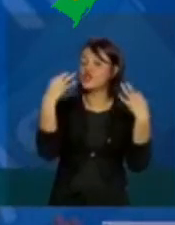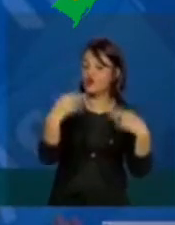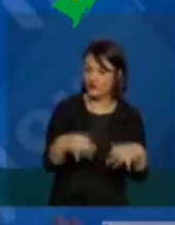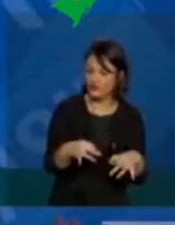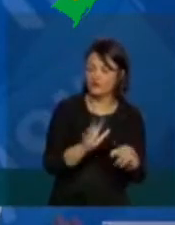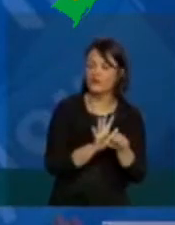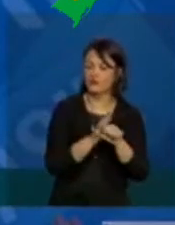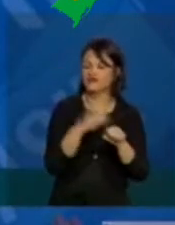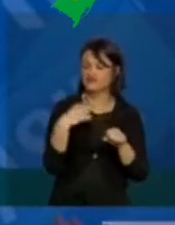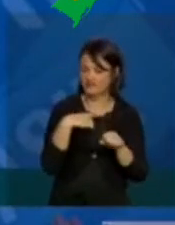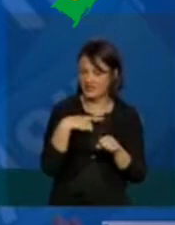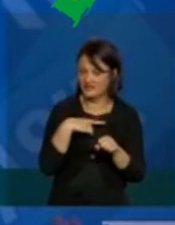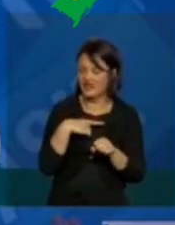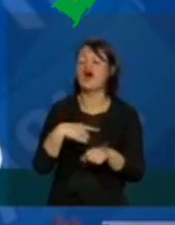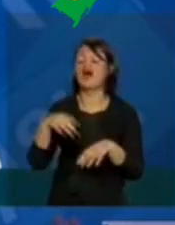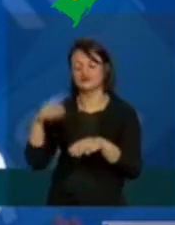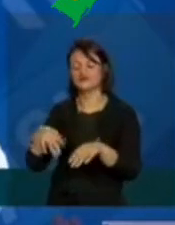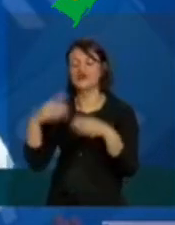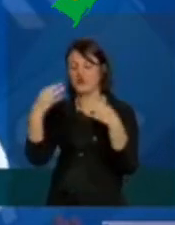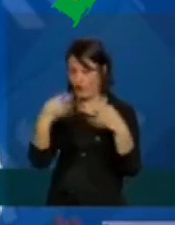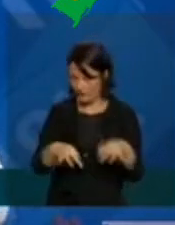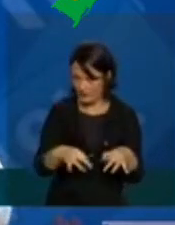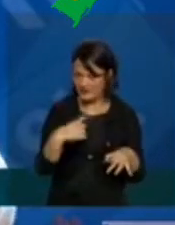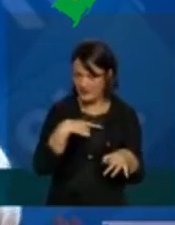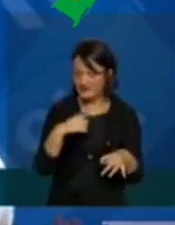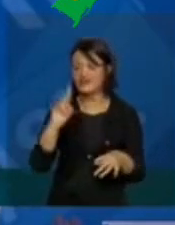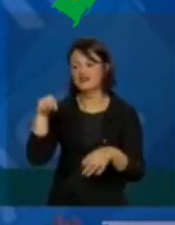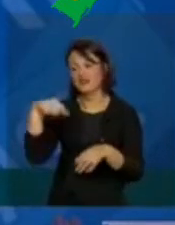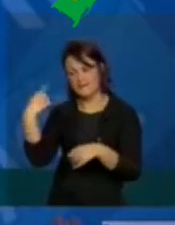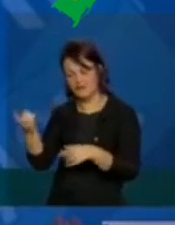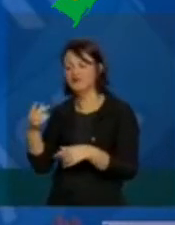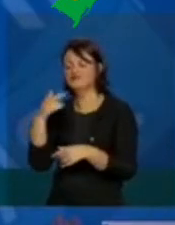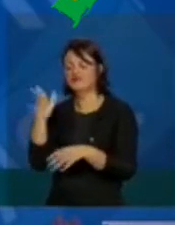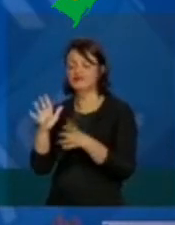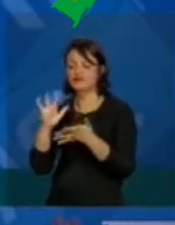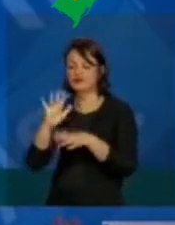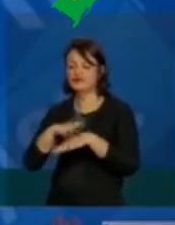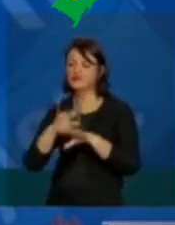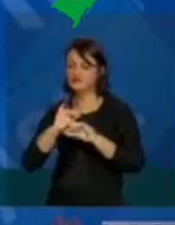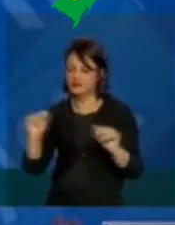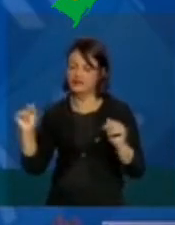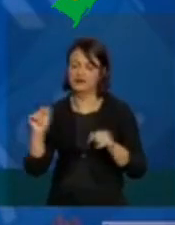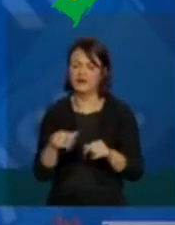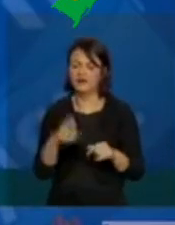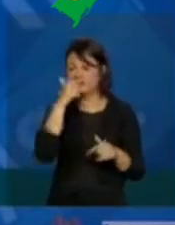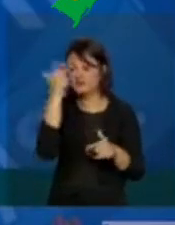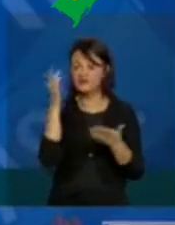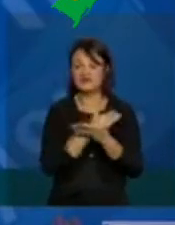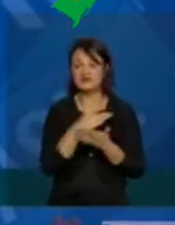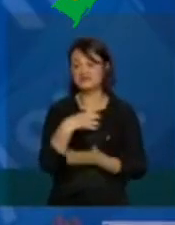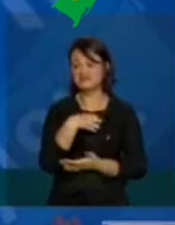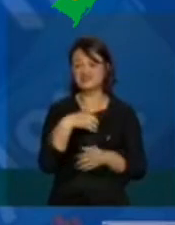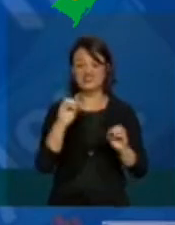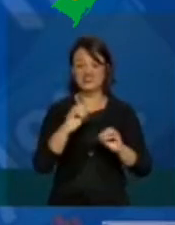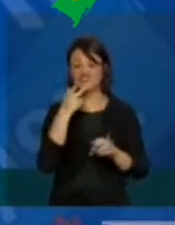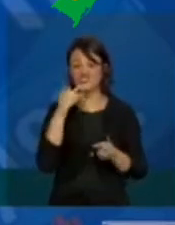teve coronavírus. Eu não posso falar na recuperação de quem é assintomático. Então, dos 25 mil pacientes